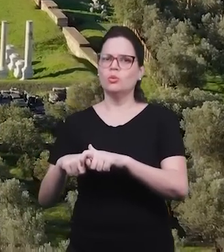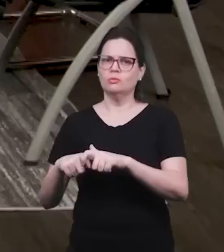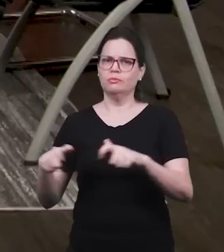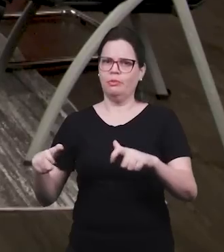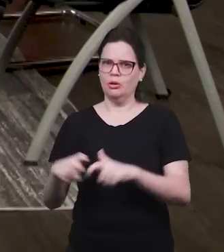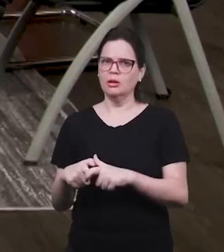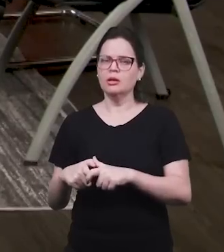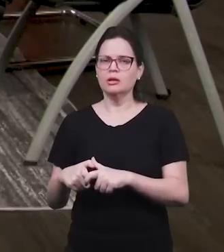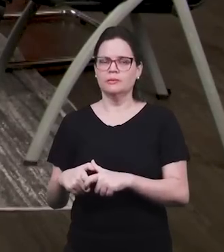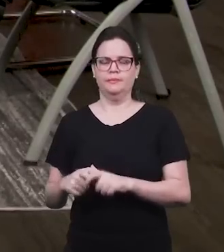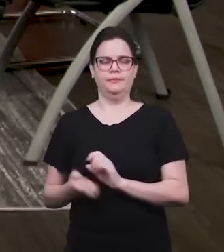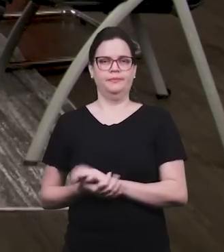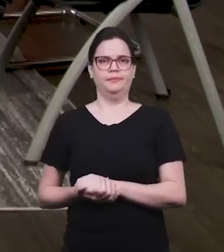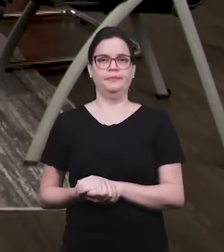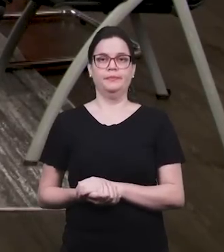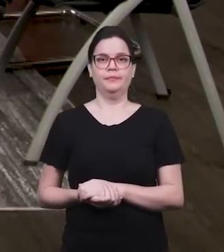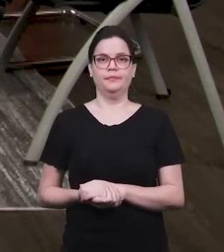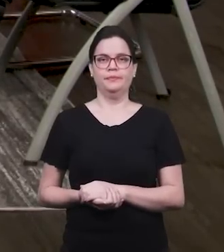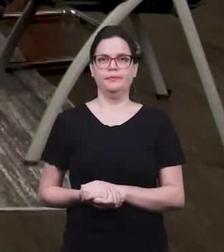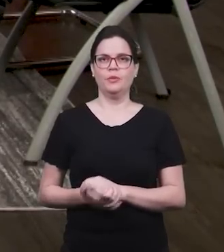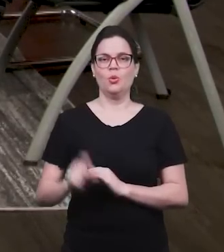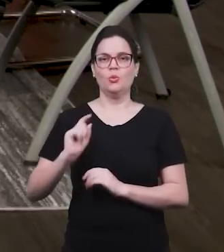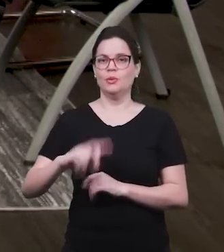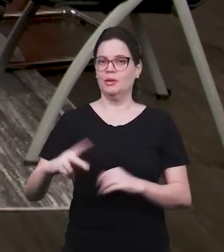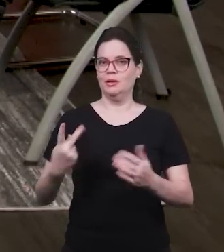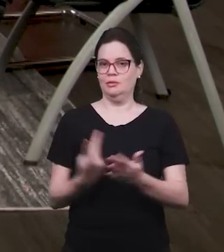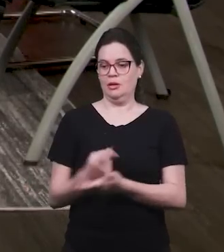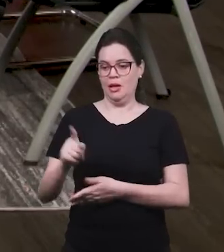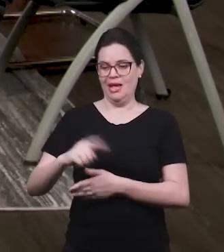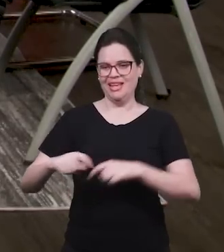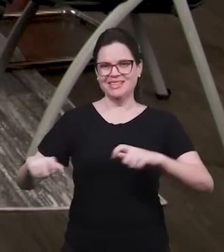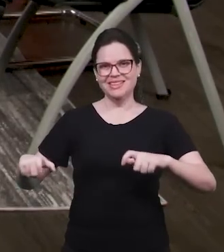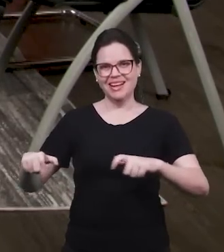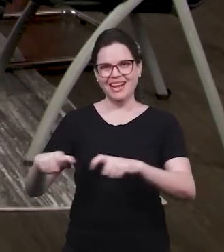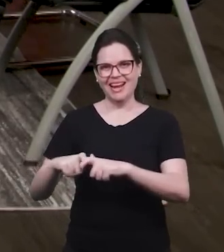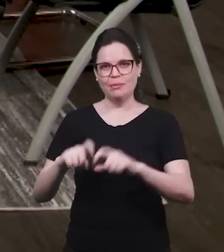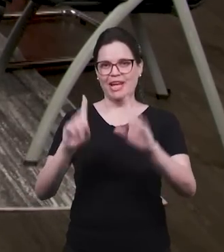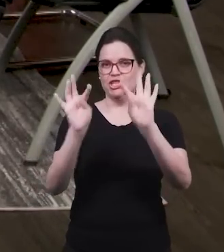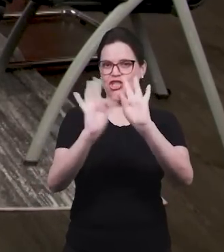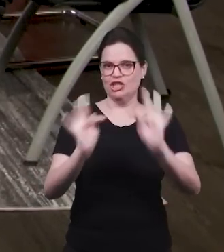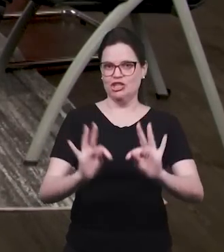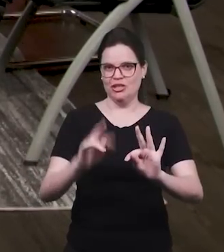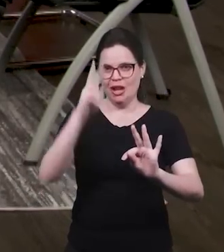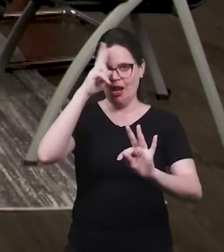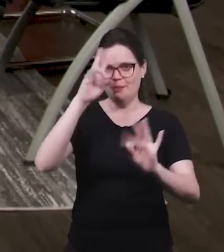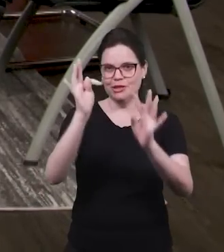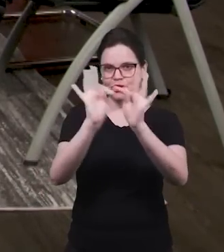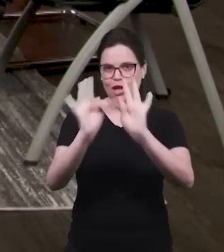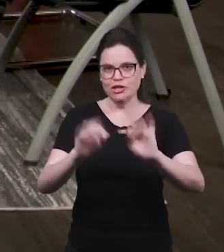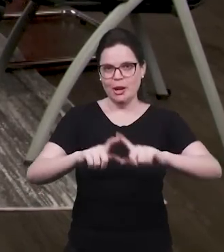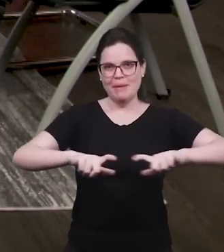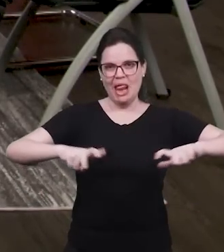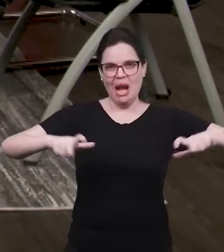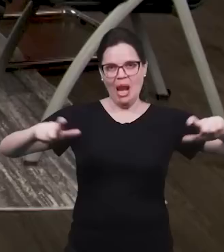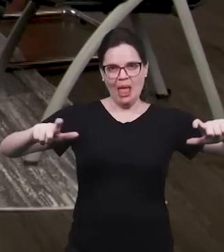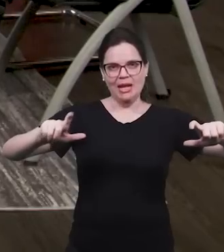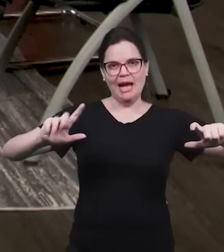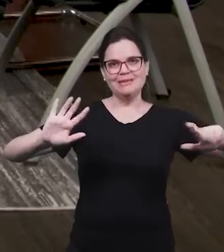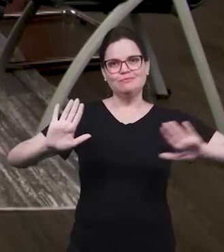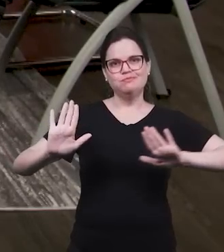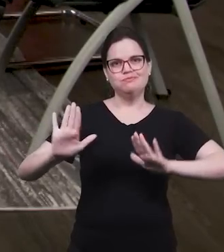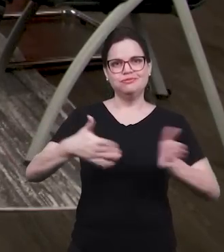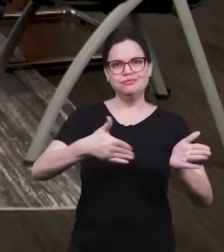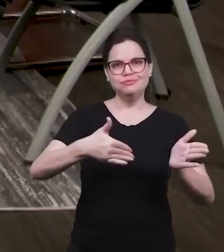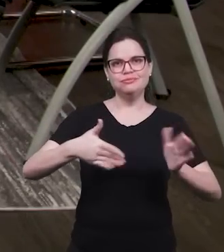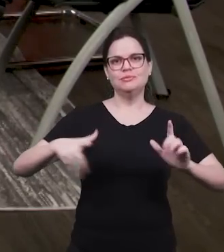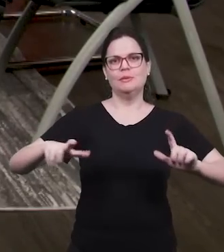Então, realmente, ali o que acontece? Naquele período ali, esses remanescentes eles tinham vindo de Tiatira, o período de Tiatira, que